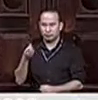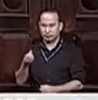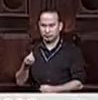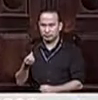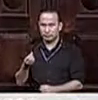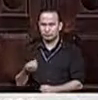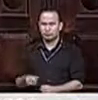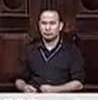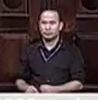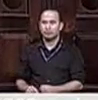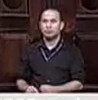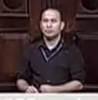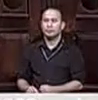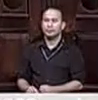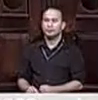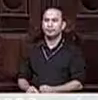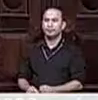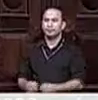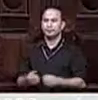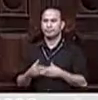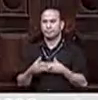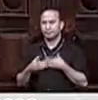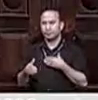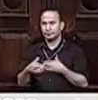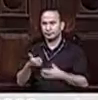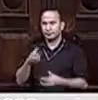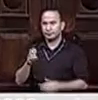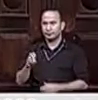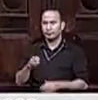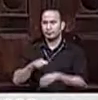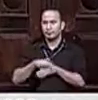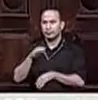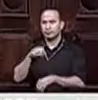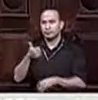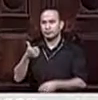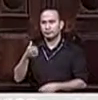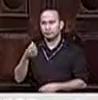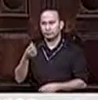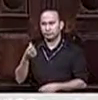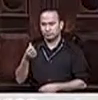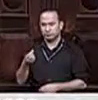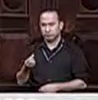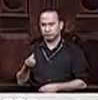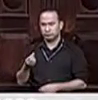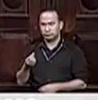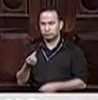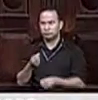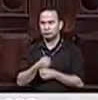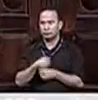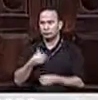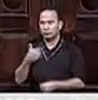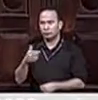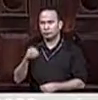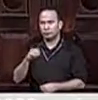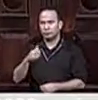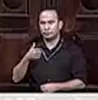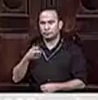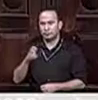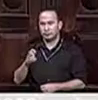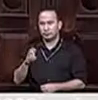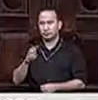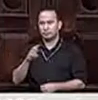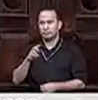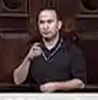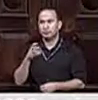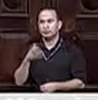corrente líquida de 15 foi maior do que a 16, porque em 2015 entrou 7 bilhões de depósito